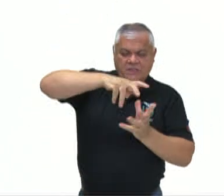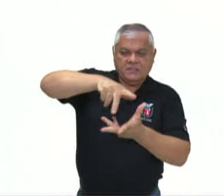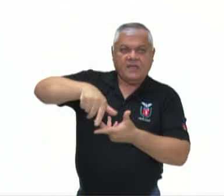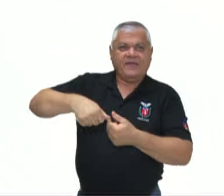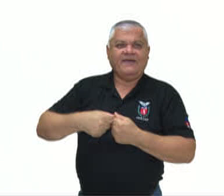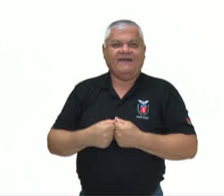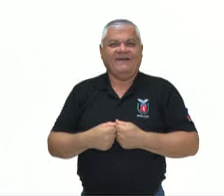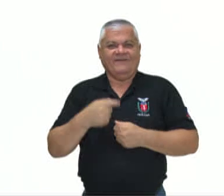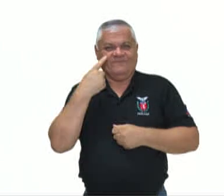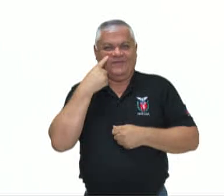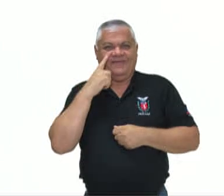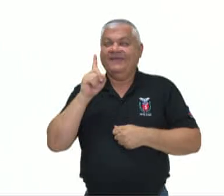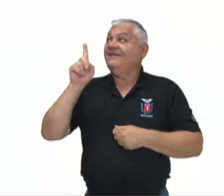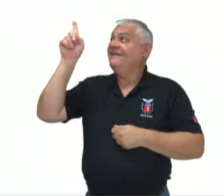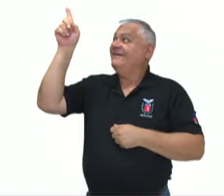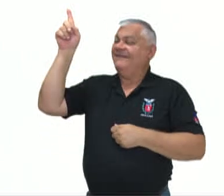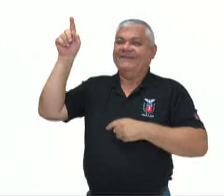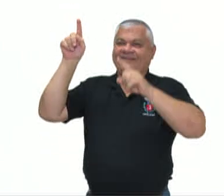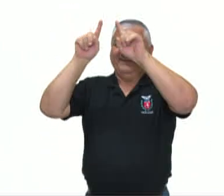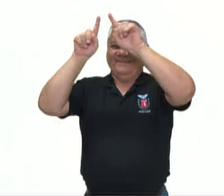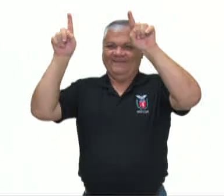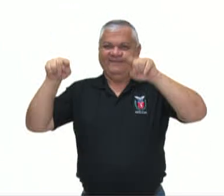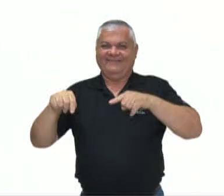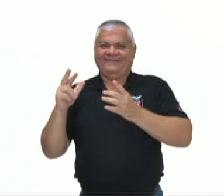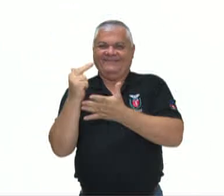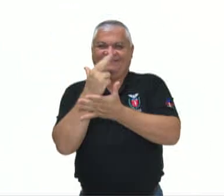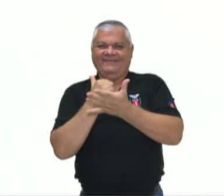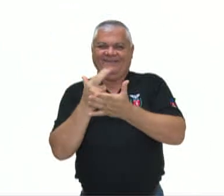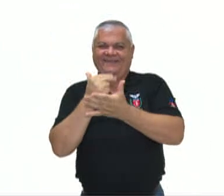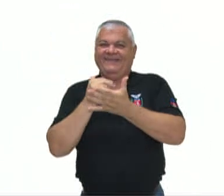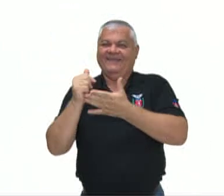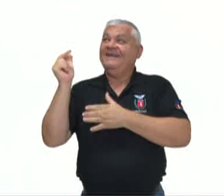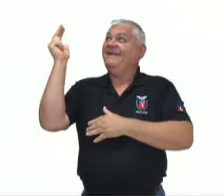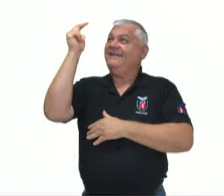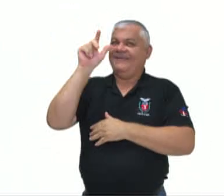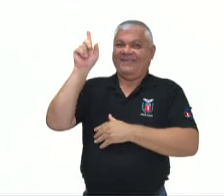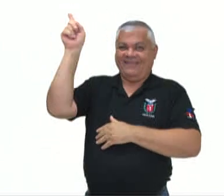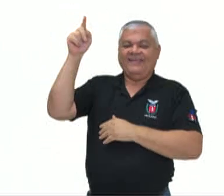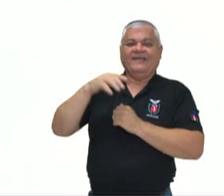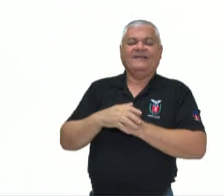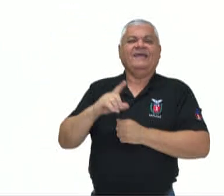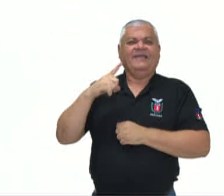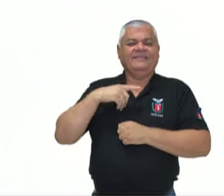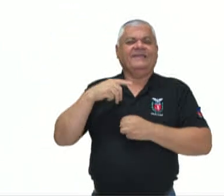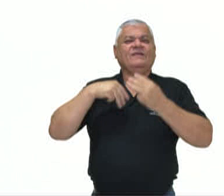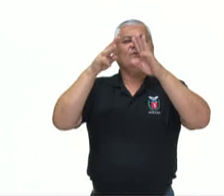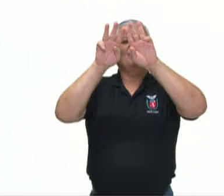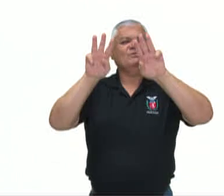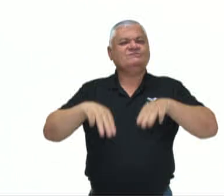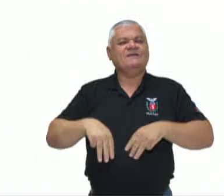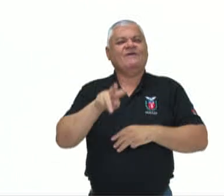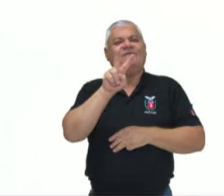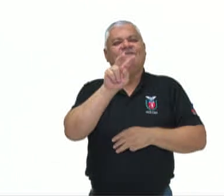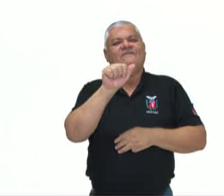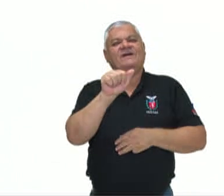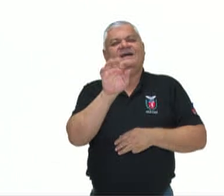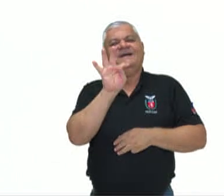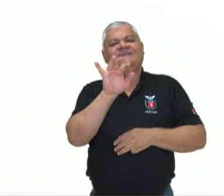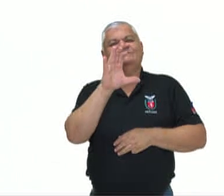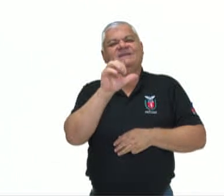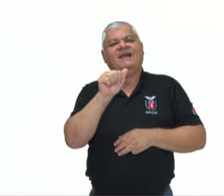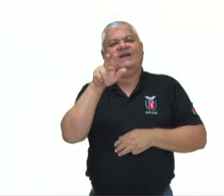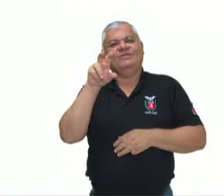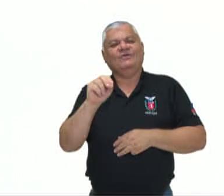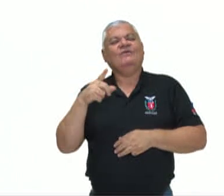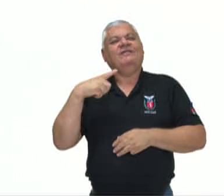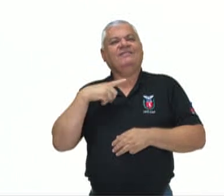de Atenas, é um mural, um afresco de Rafael, está no Museu do Vaticano. E nesse afresco a gente tem